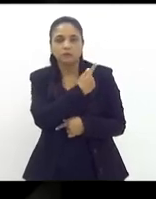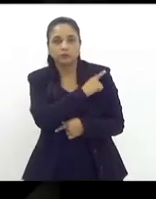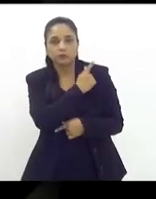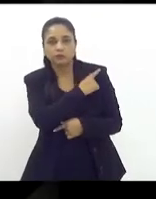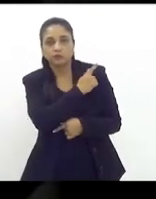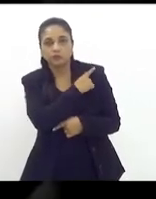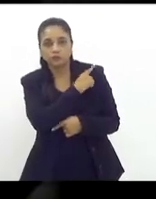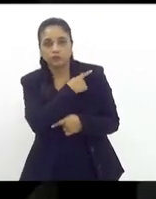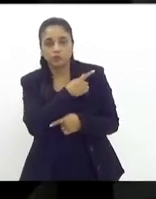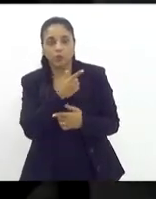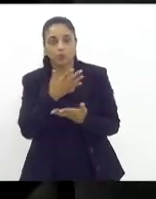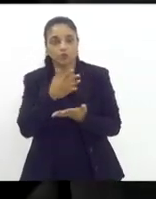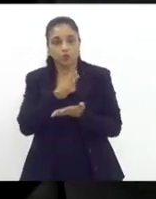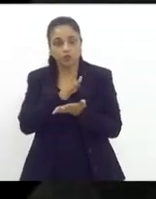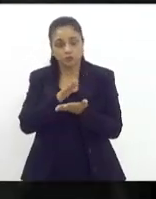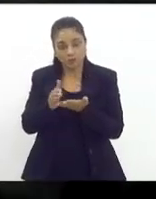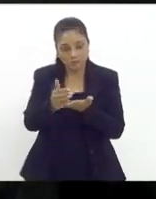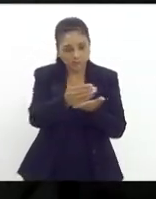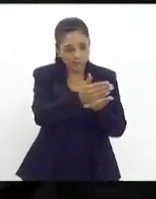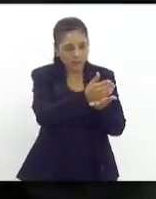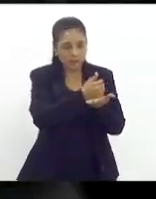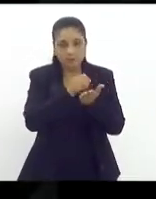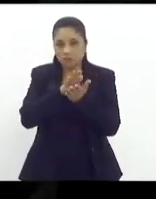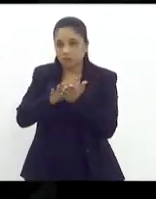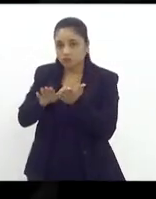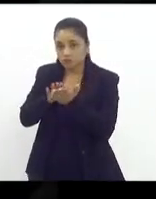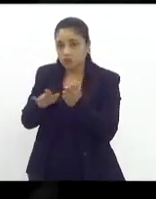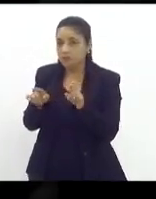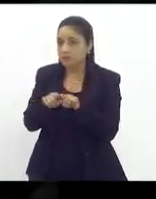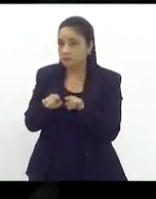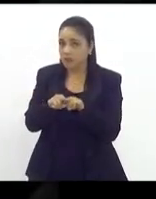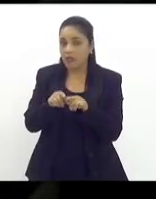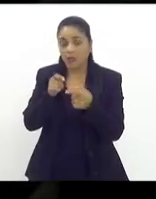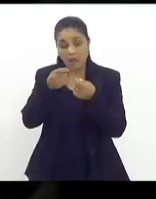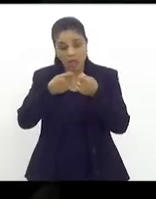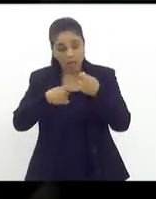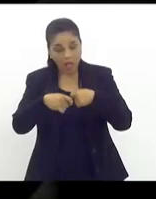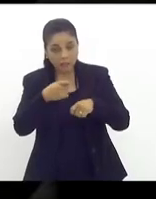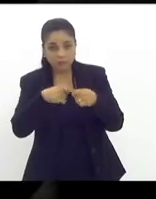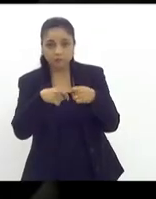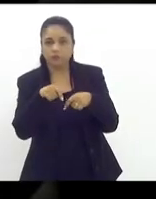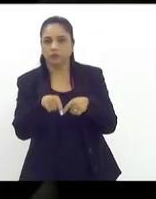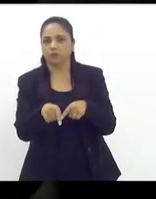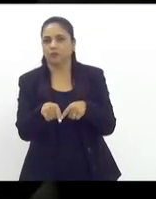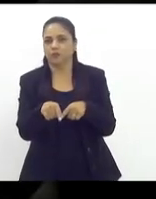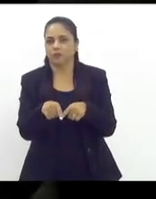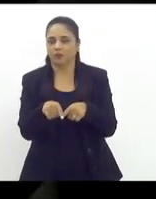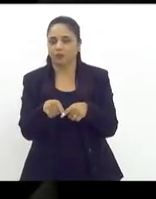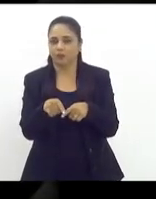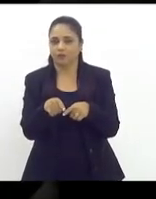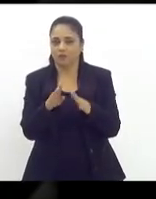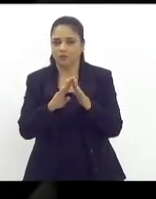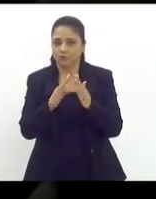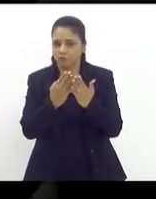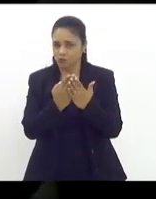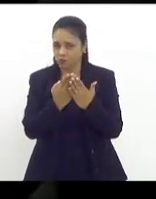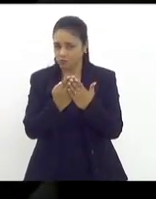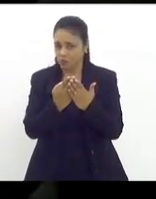despesas e que ele é, de fato, um administrador de uma empresa. Porque, por conta das